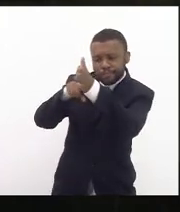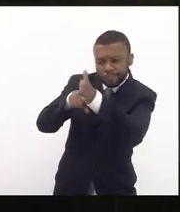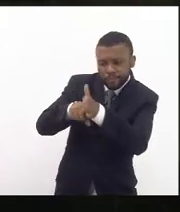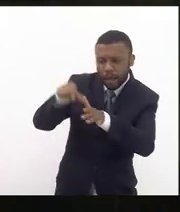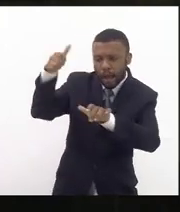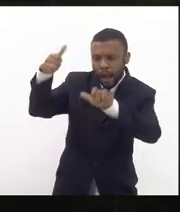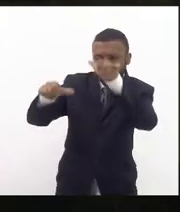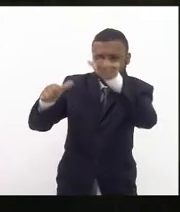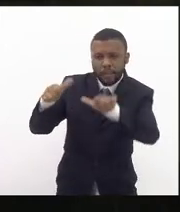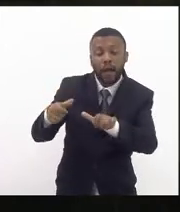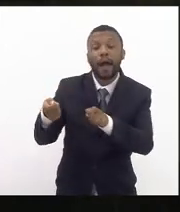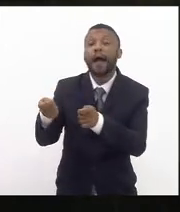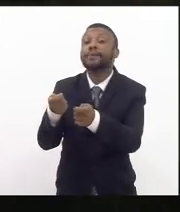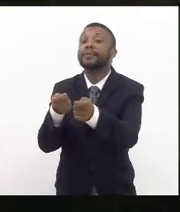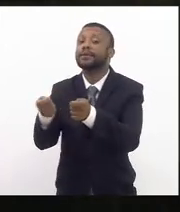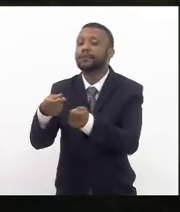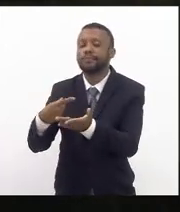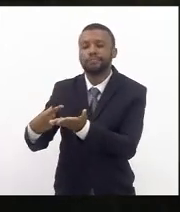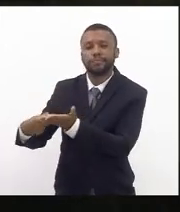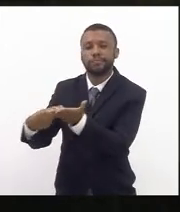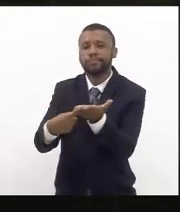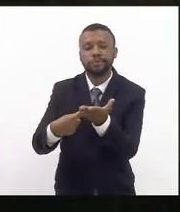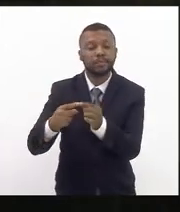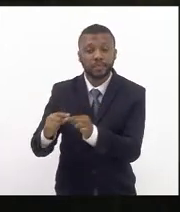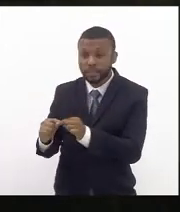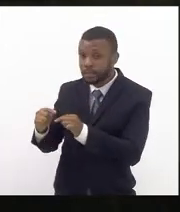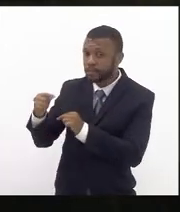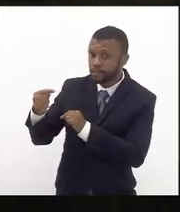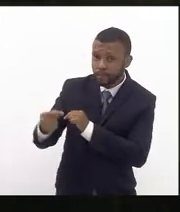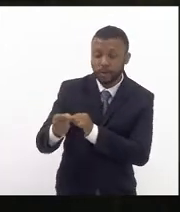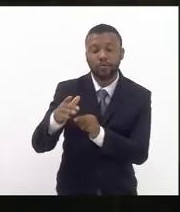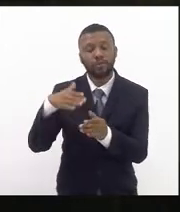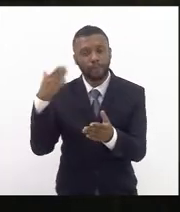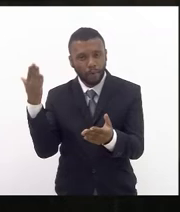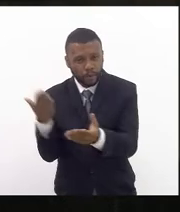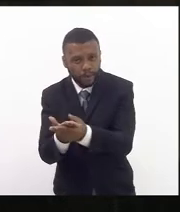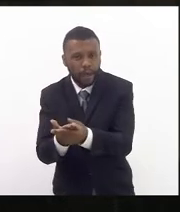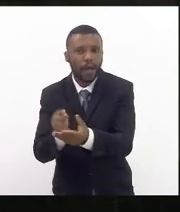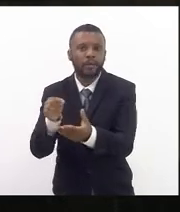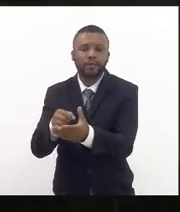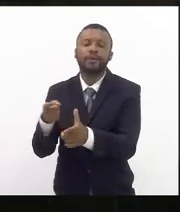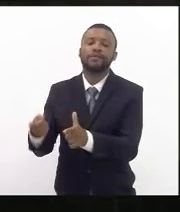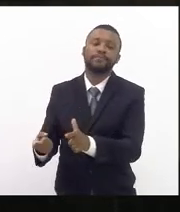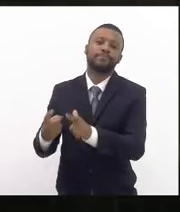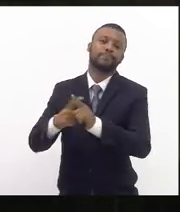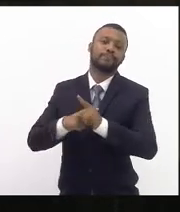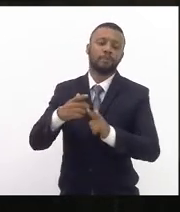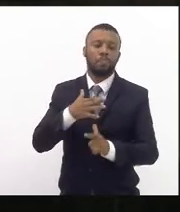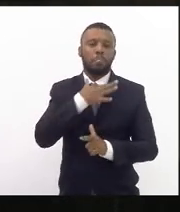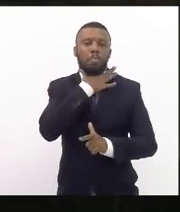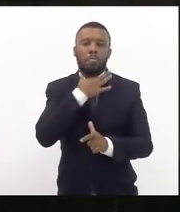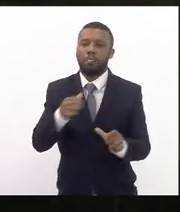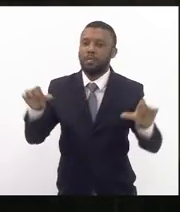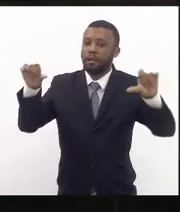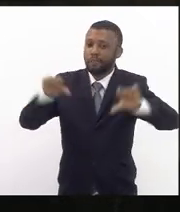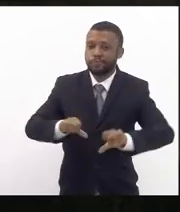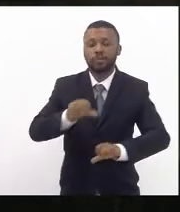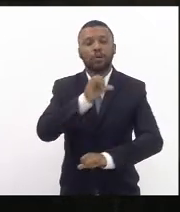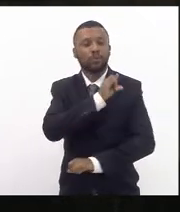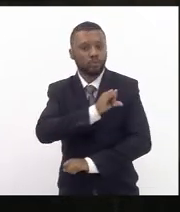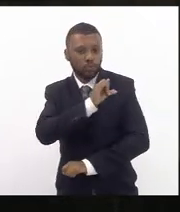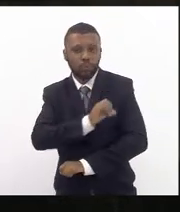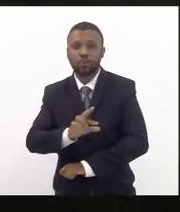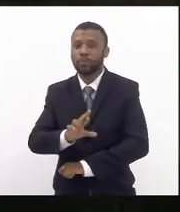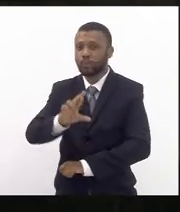as renegociações e, posteriormente, os demais processos de endividamento do Estado do Rio de Janeiro,